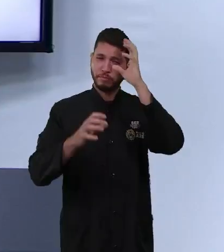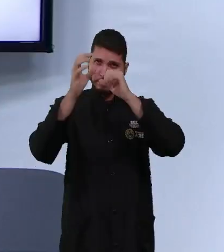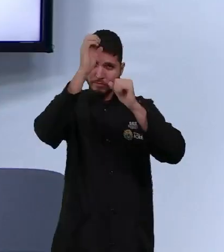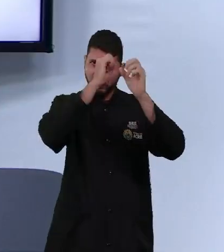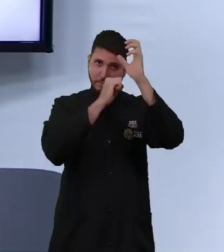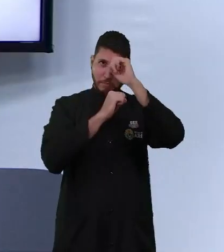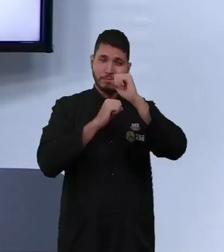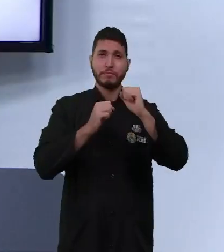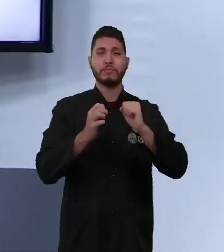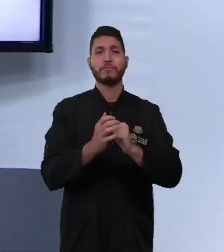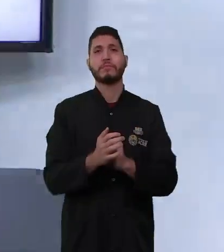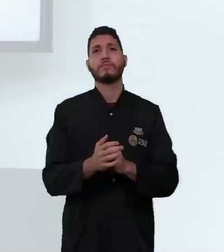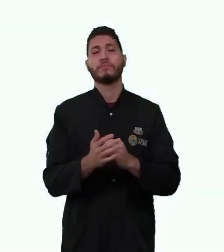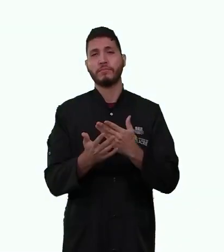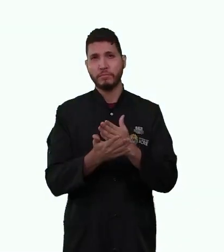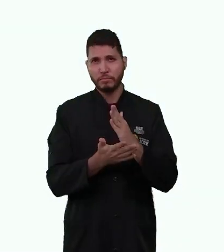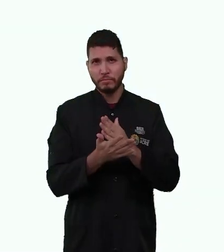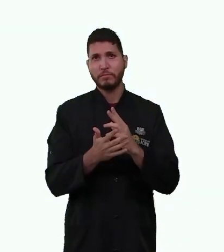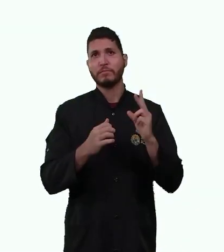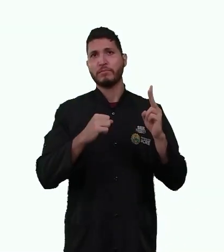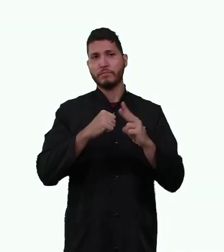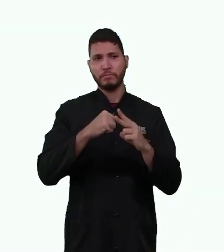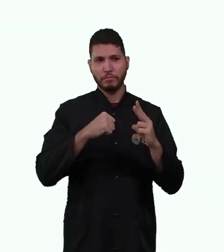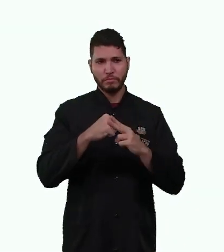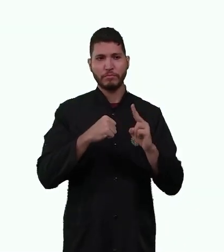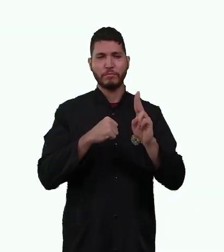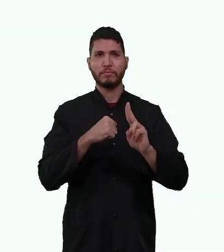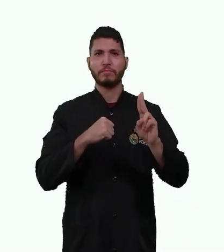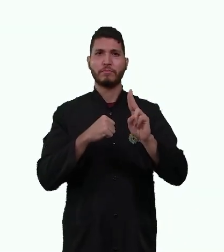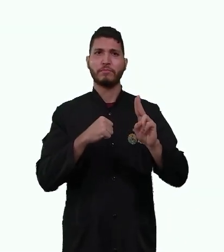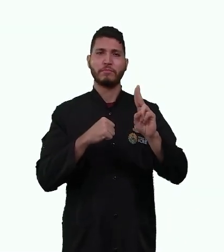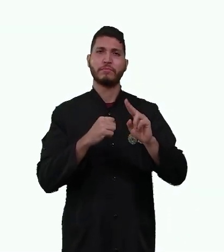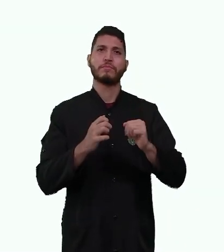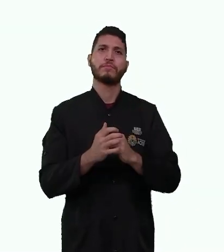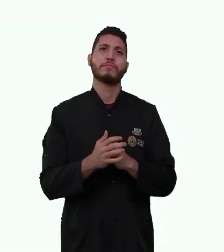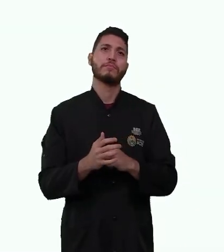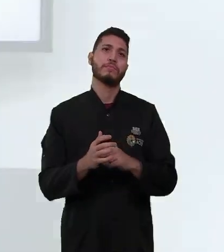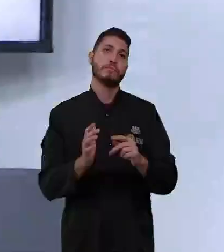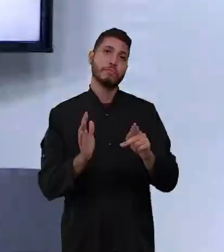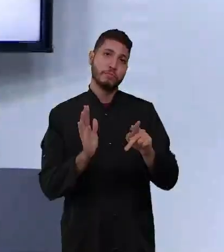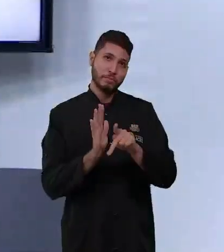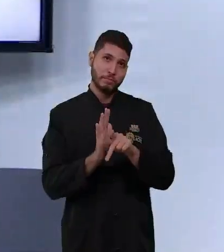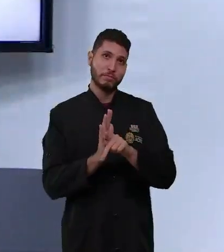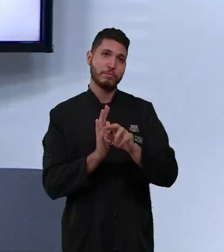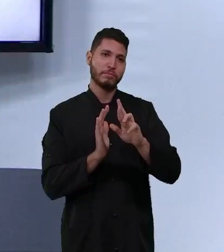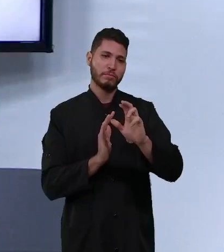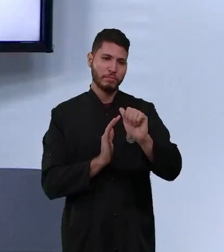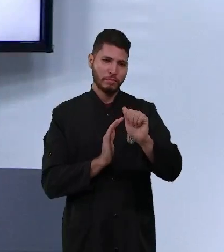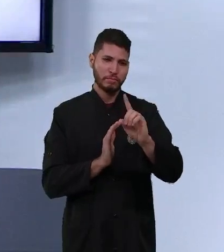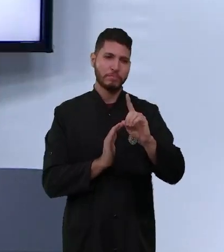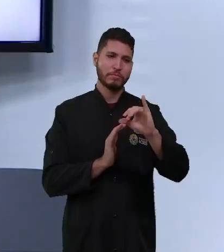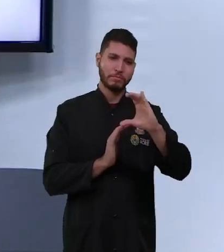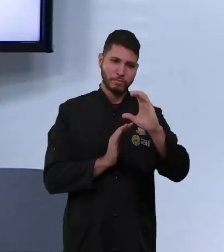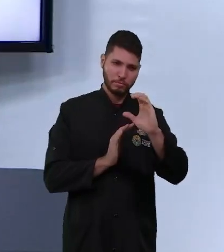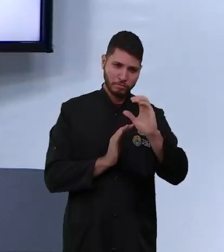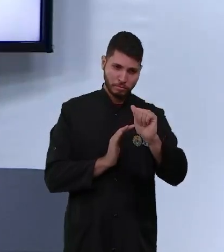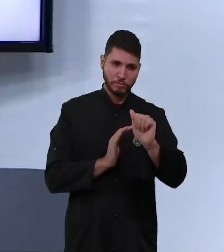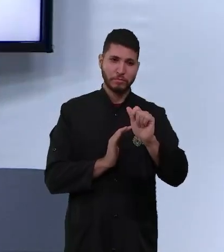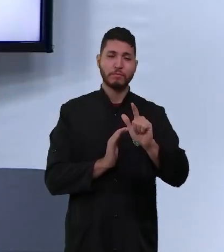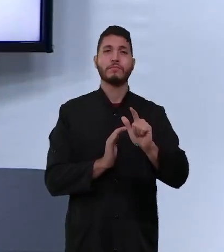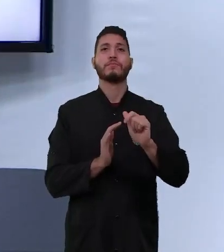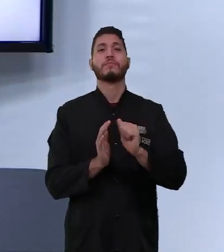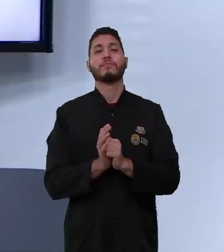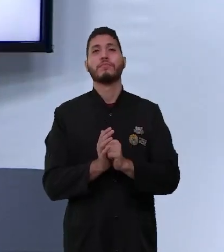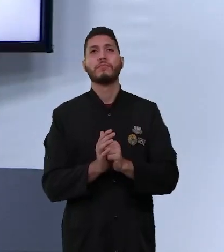a conjugar alguns verbos. O verbo tem o seu radical e a sua terminação. E nós